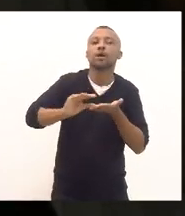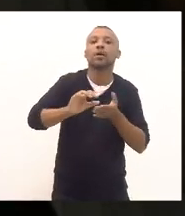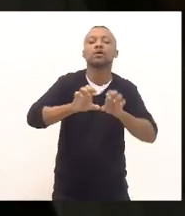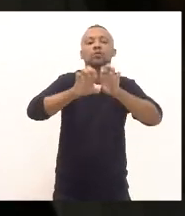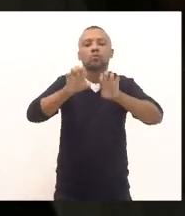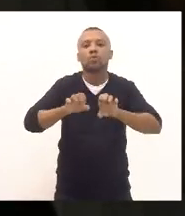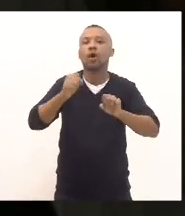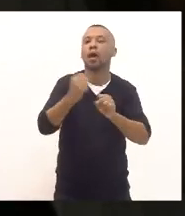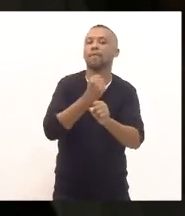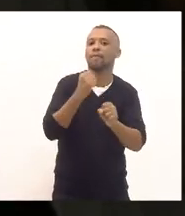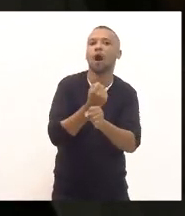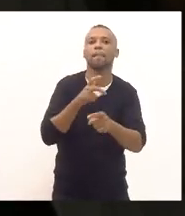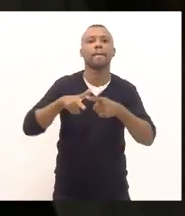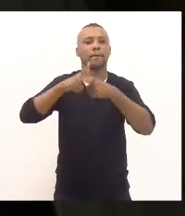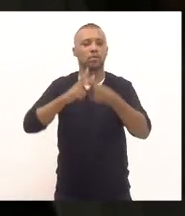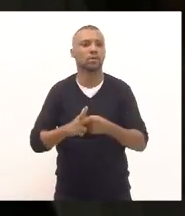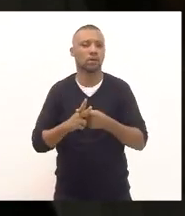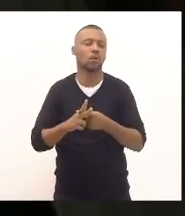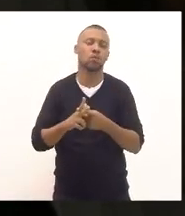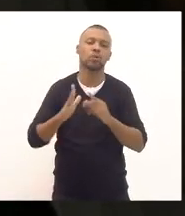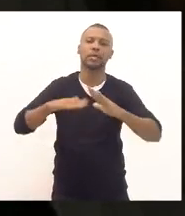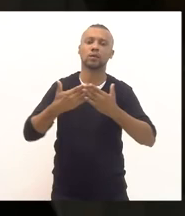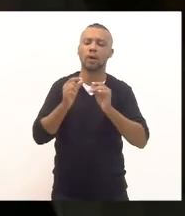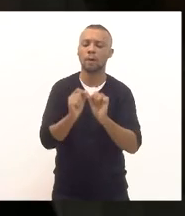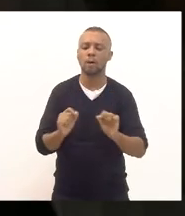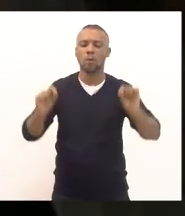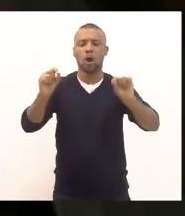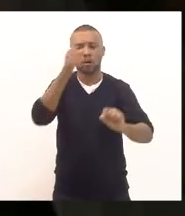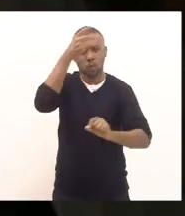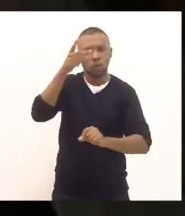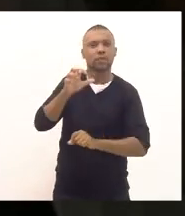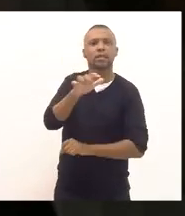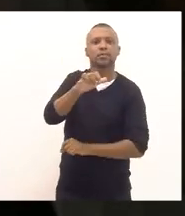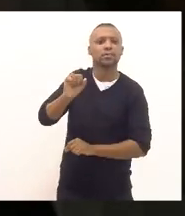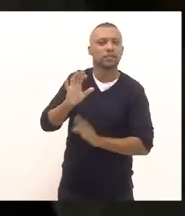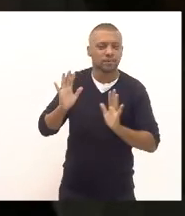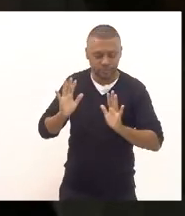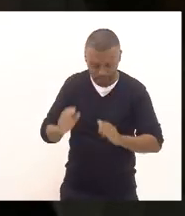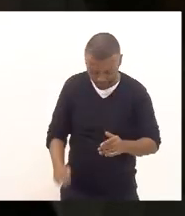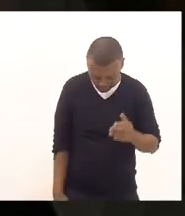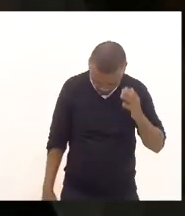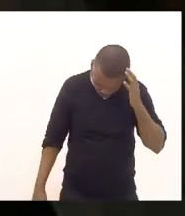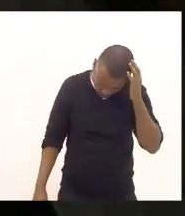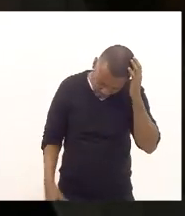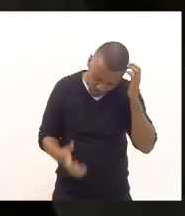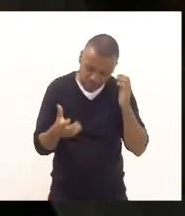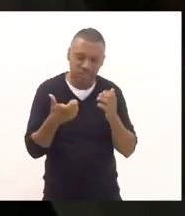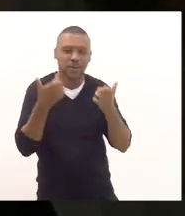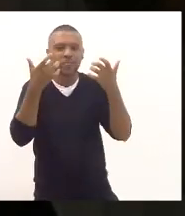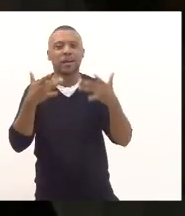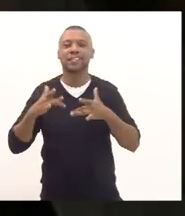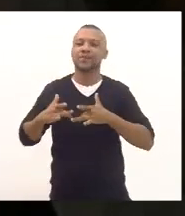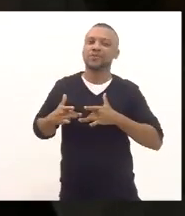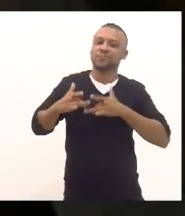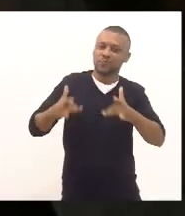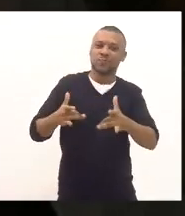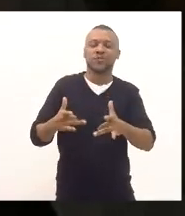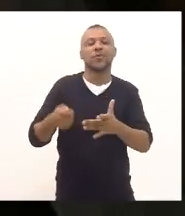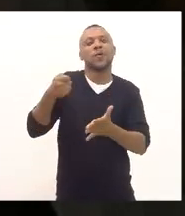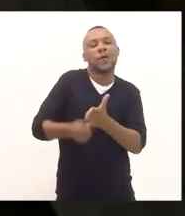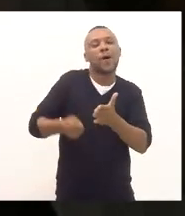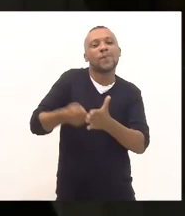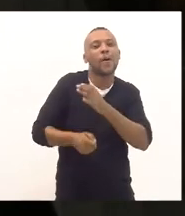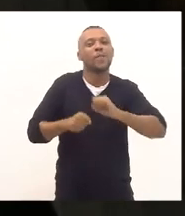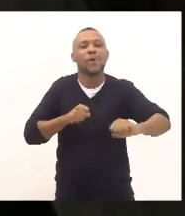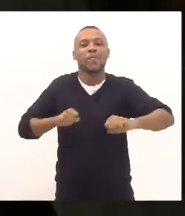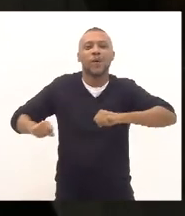infraestrutura e reforma e manutenção das escolas da rede Municipal de Caxias Então quero que dizer que me solidarizo com a luta